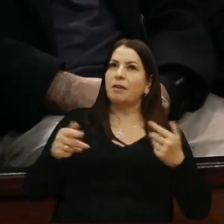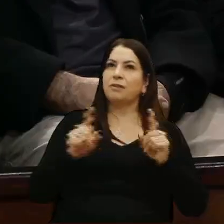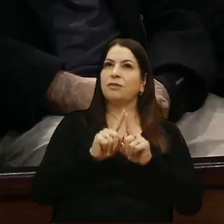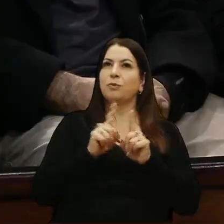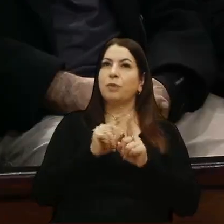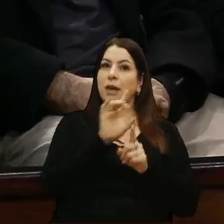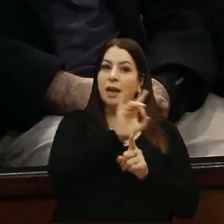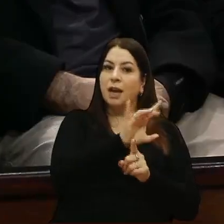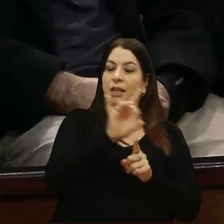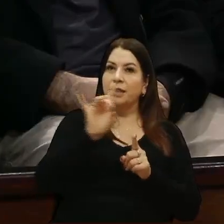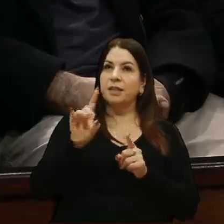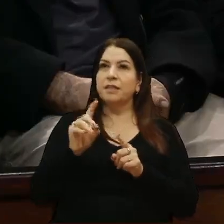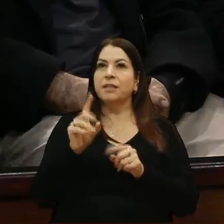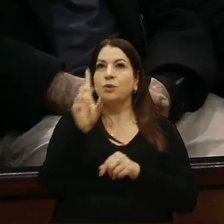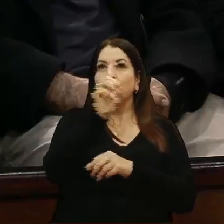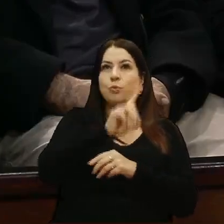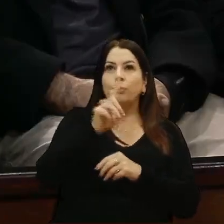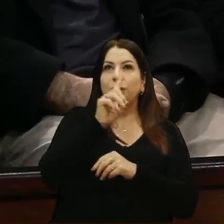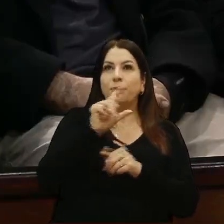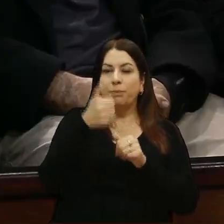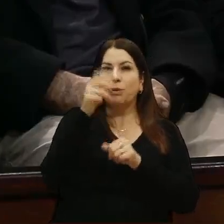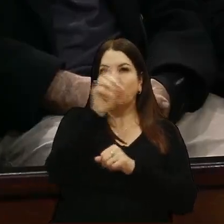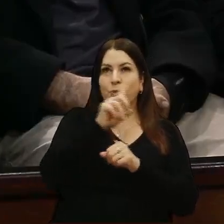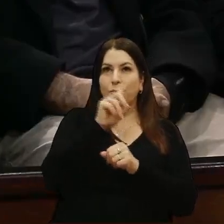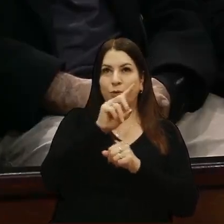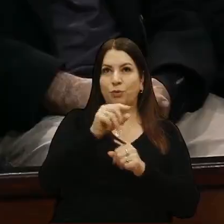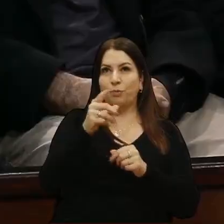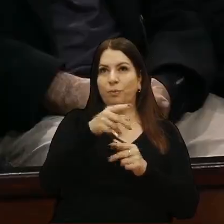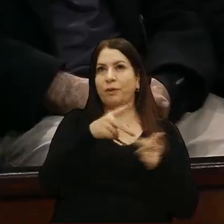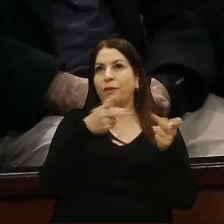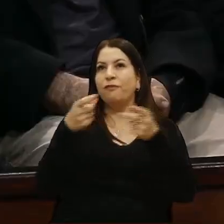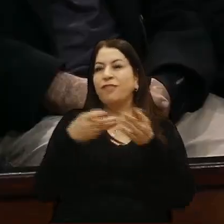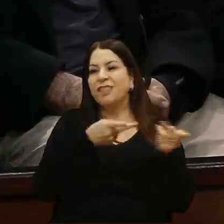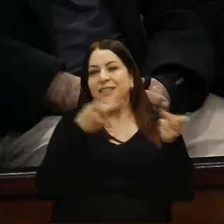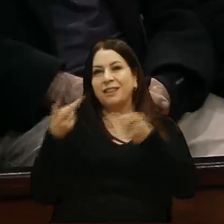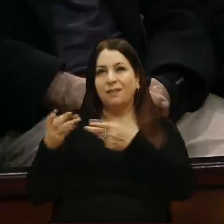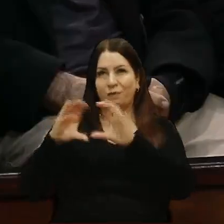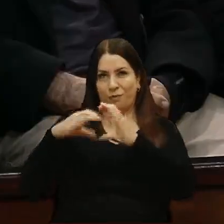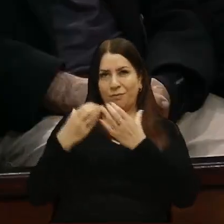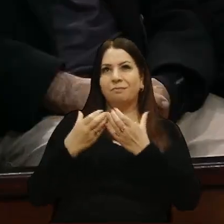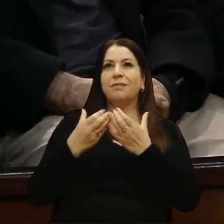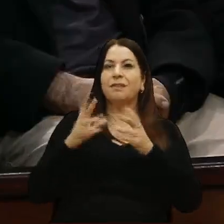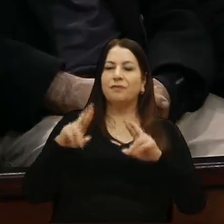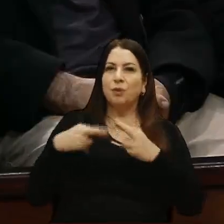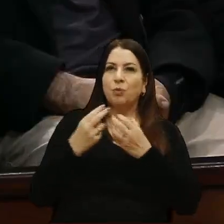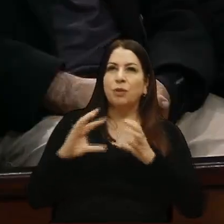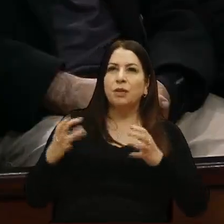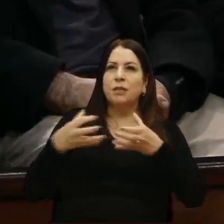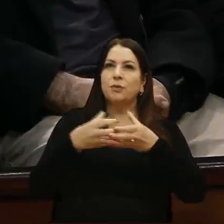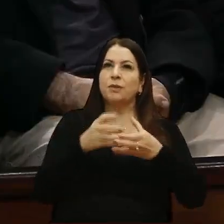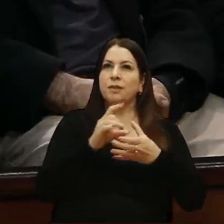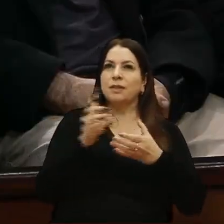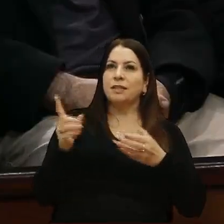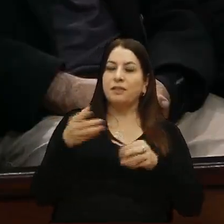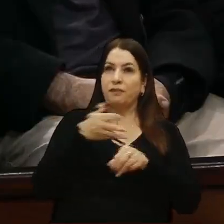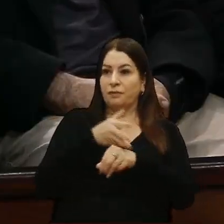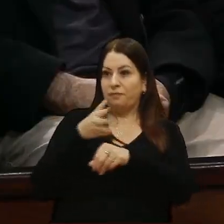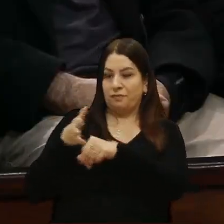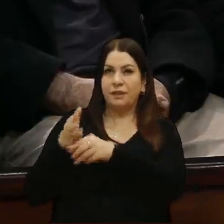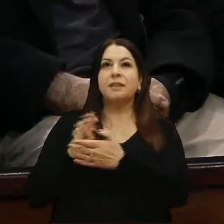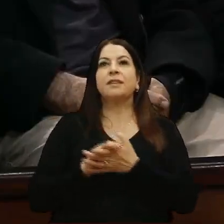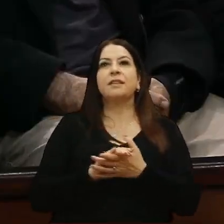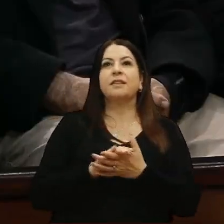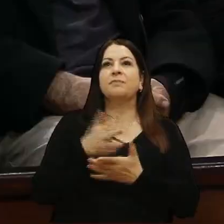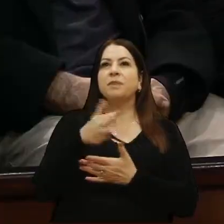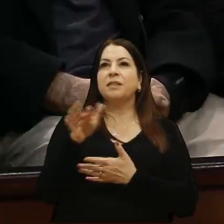onde do primeiro domingo do mês a gente visitava uma comunidade. Foi reunido, em cada vez que a gente foi,